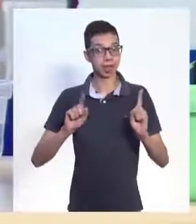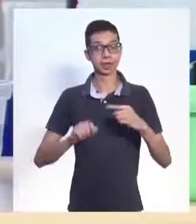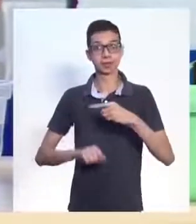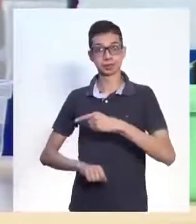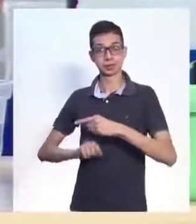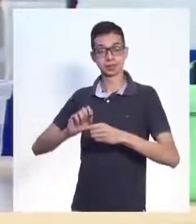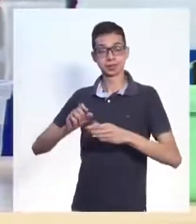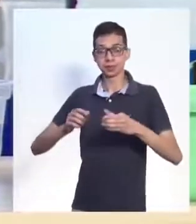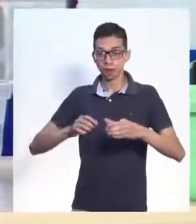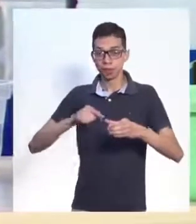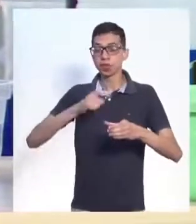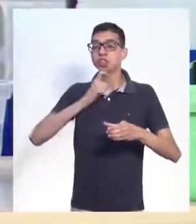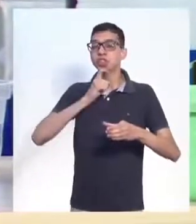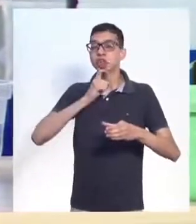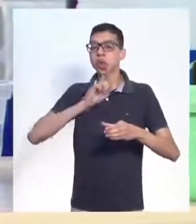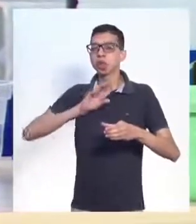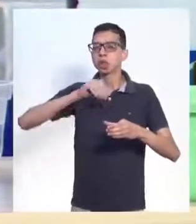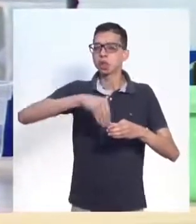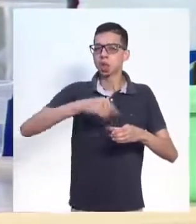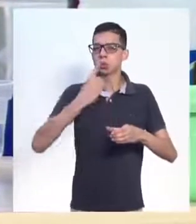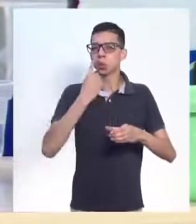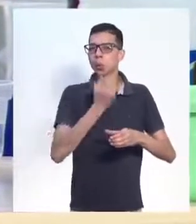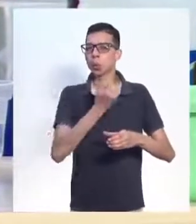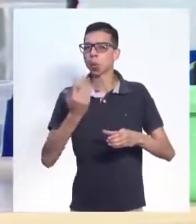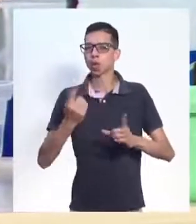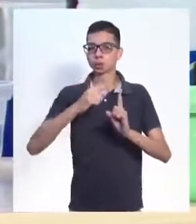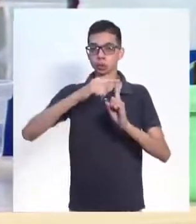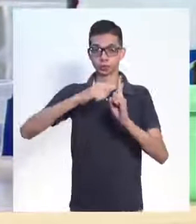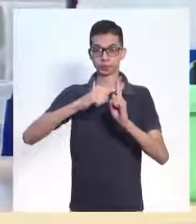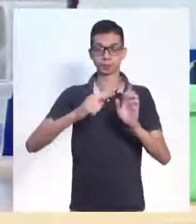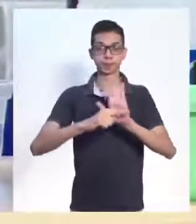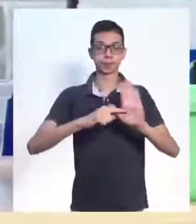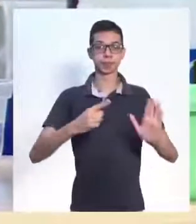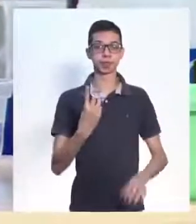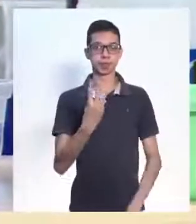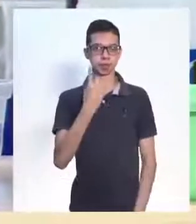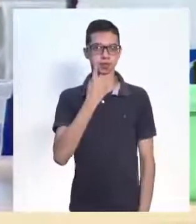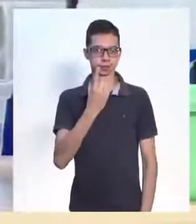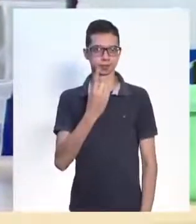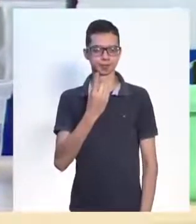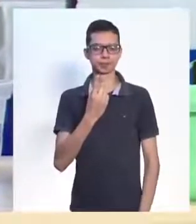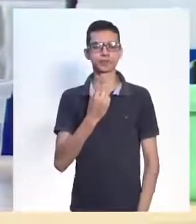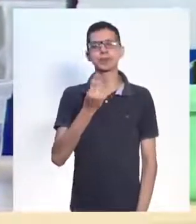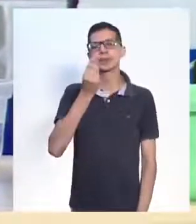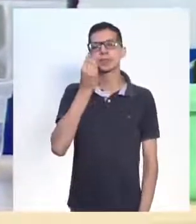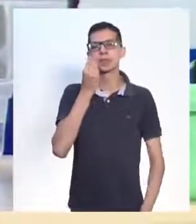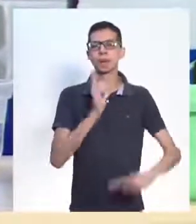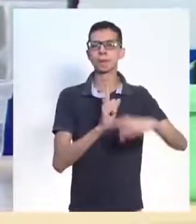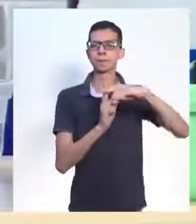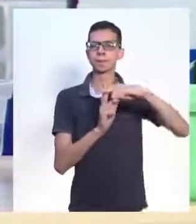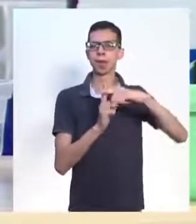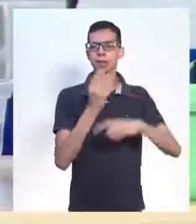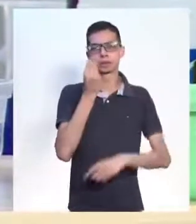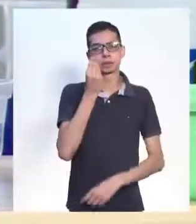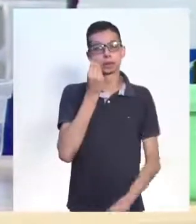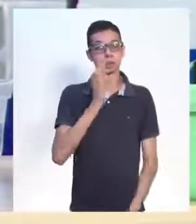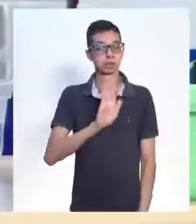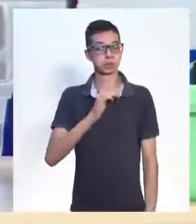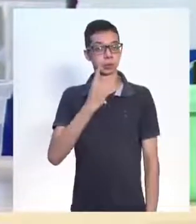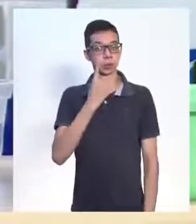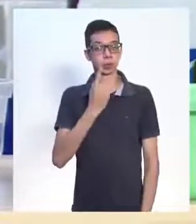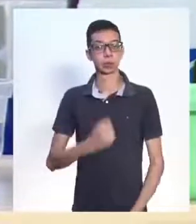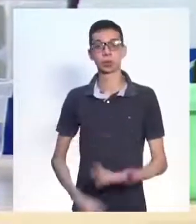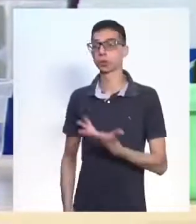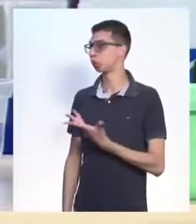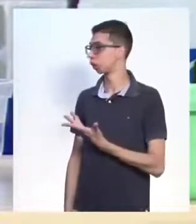legal. Beleza? Ó, menos 3, ó. Vamos ver se chega em mais aí, ó. Ó, aqui já